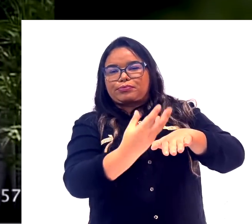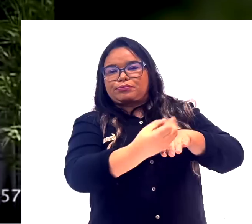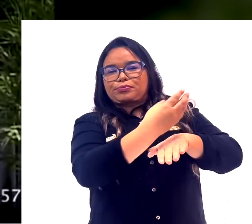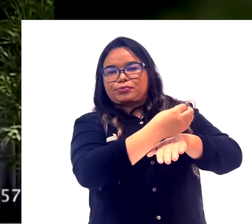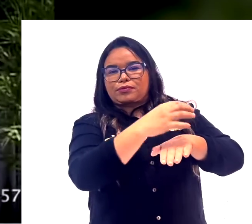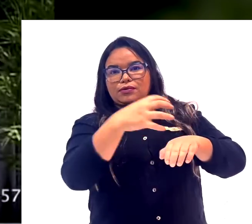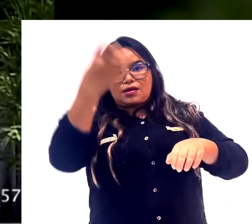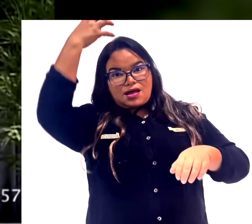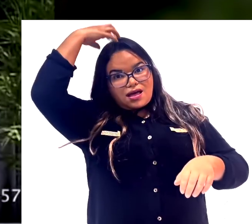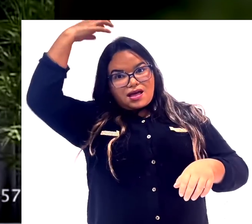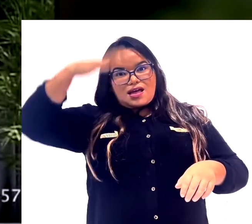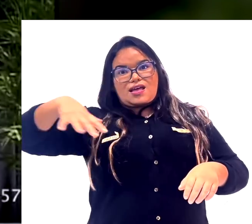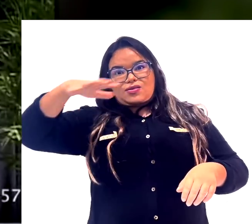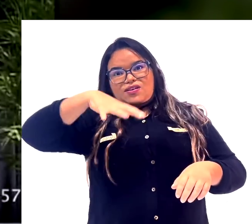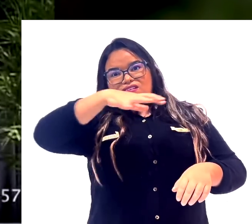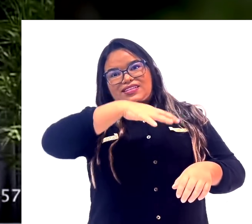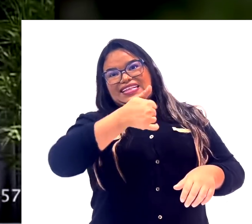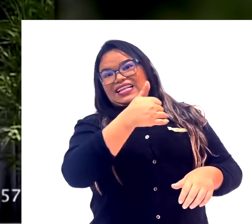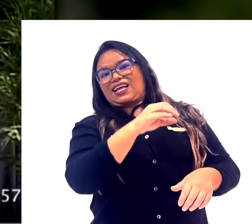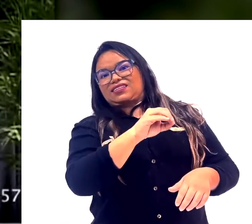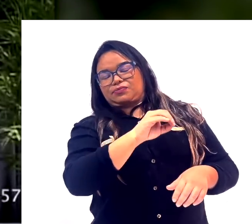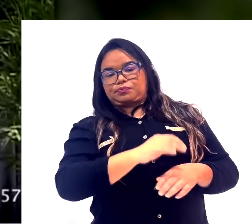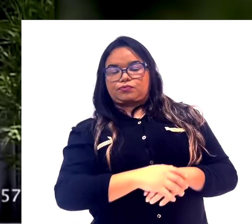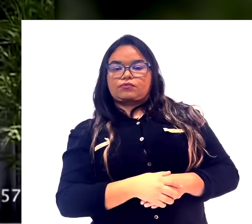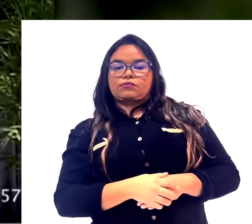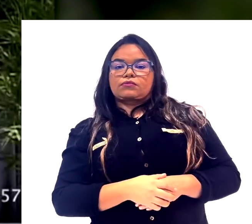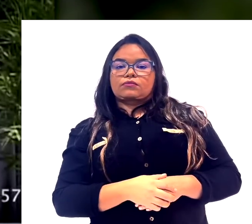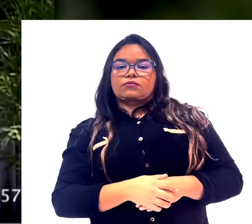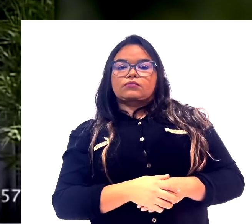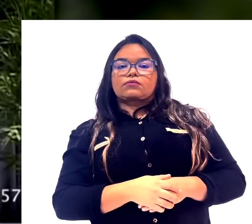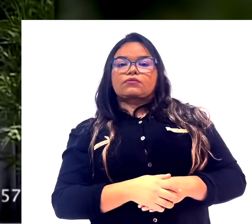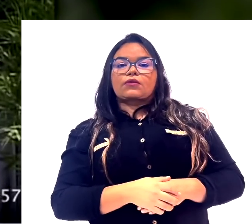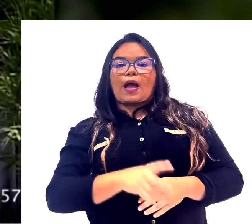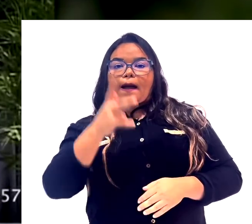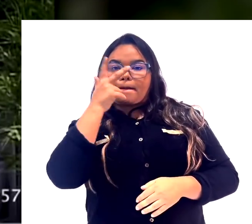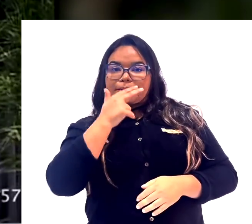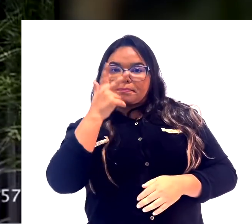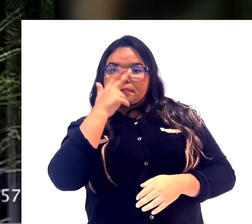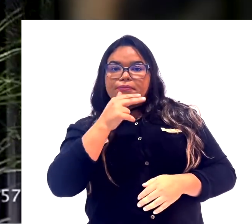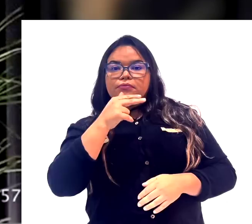será diferente, e o sistema permanecerá por quanto tempo?